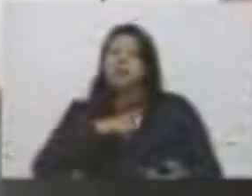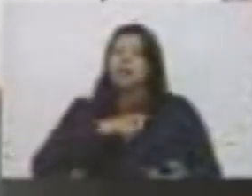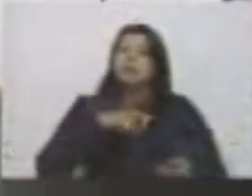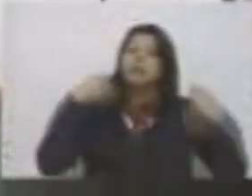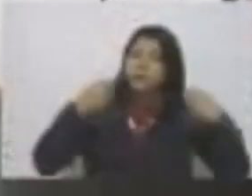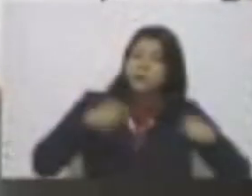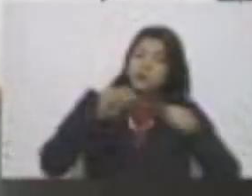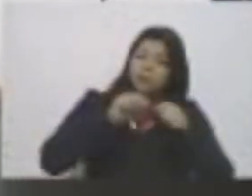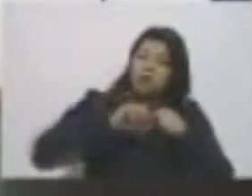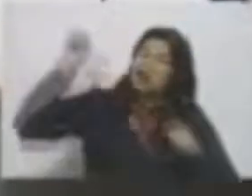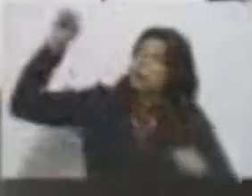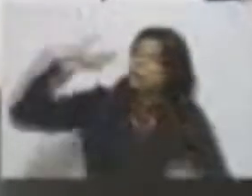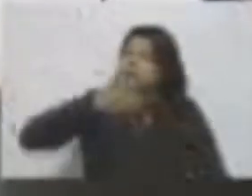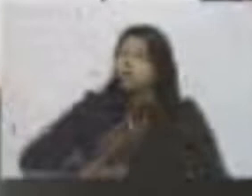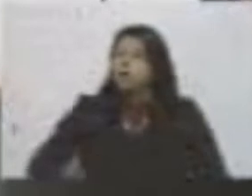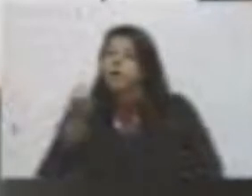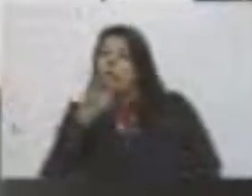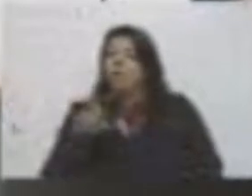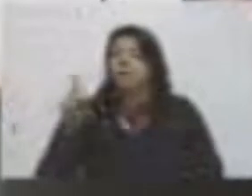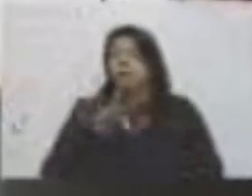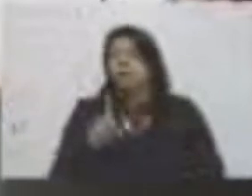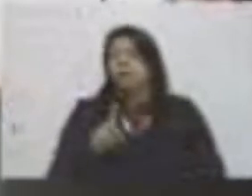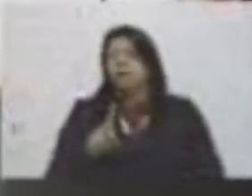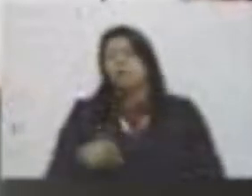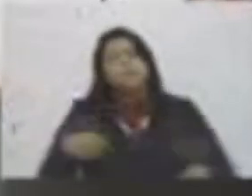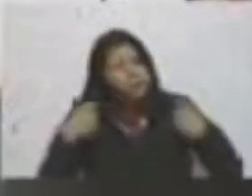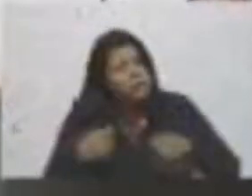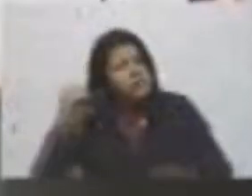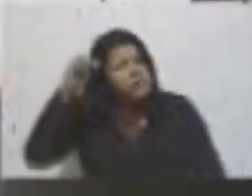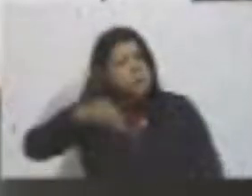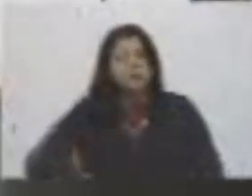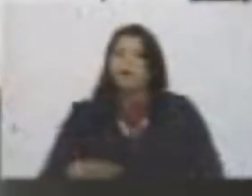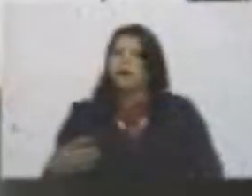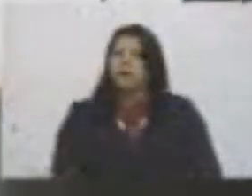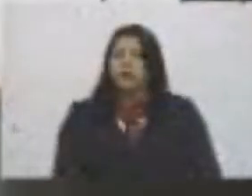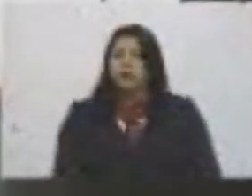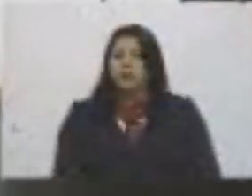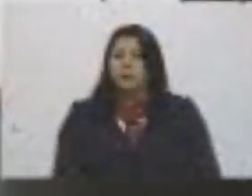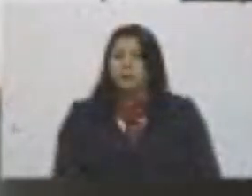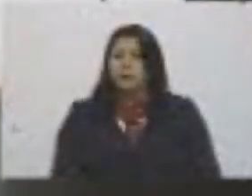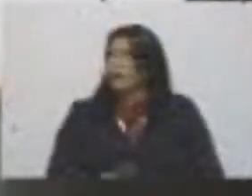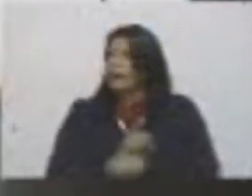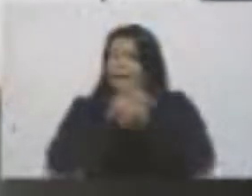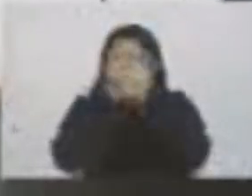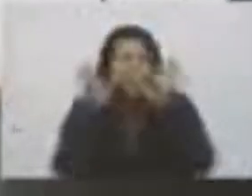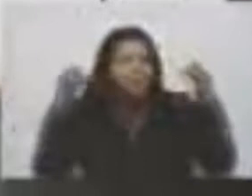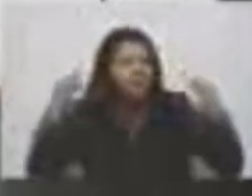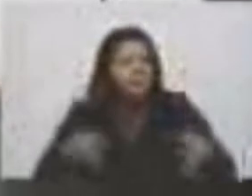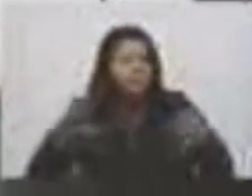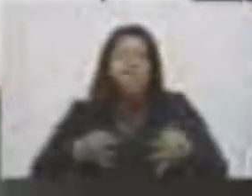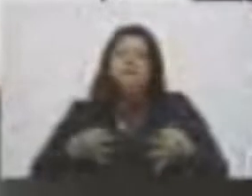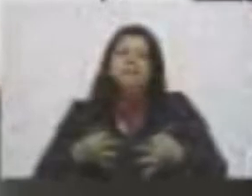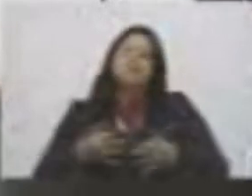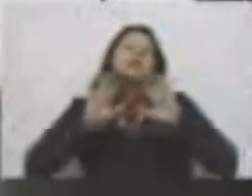não, se precisamos melhorar ou não, porque é lógico que a gente precisa melhorar a iluminação pública da cidade. A questão